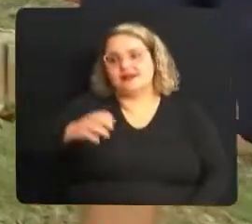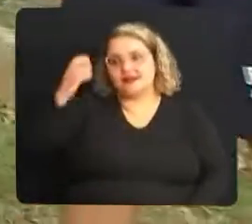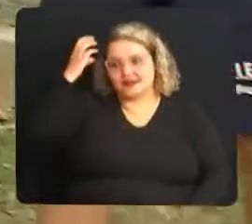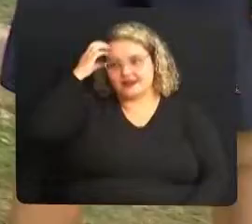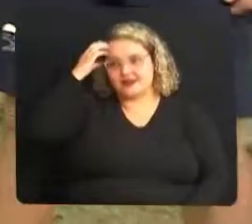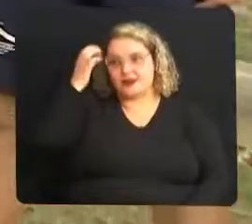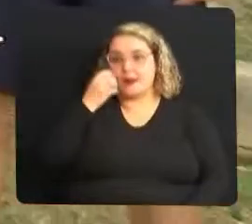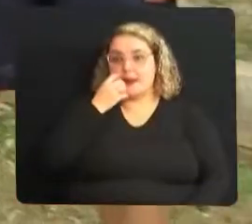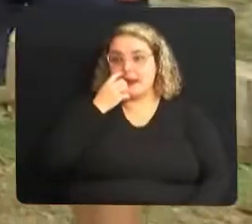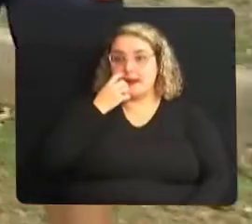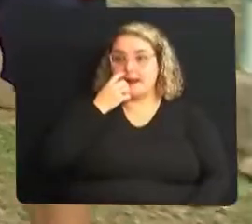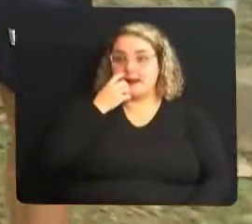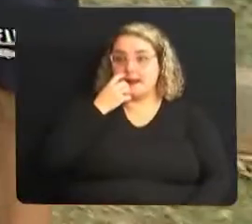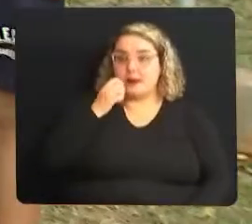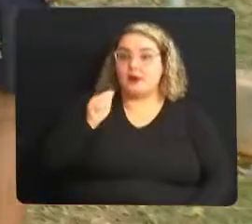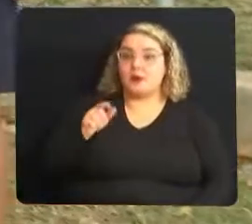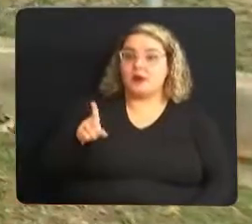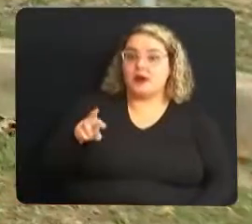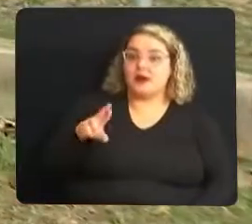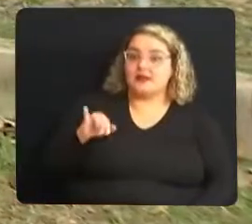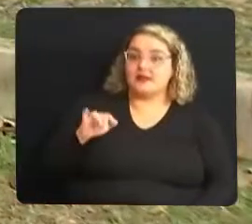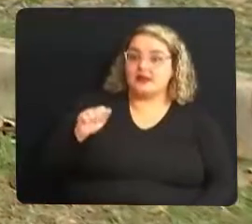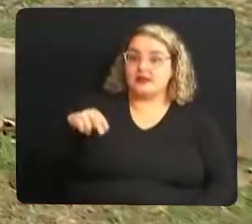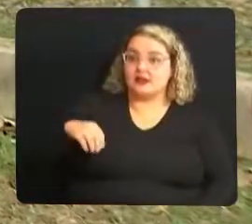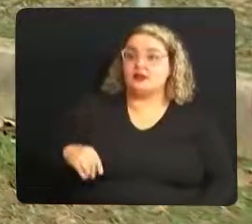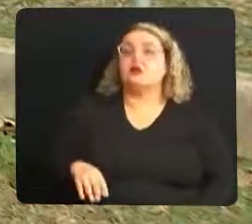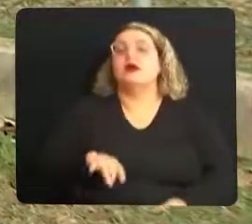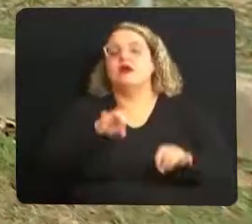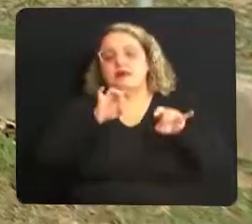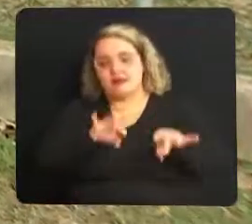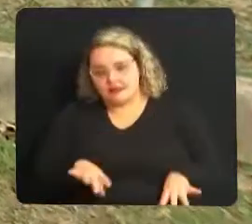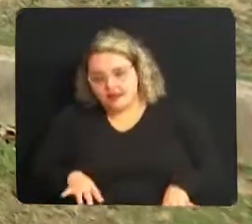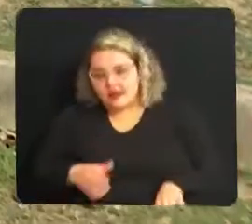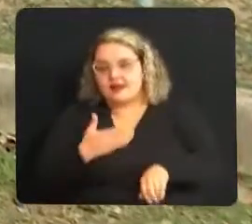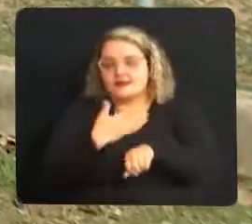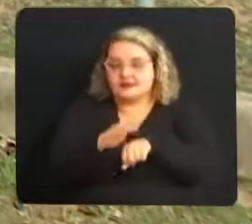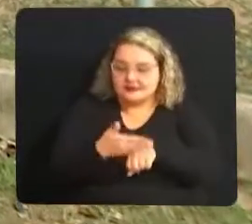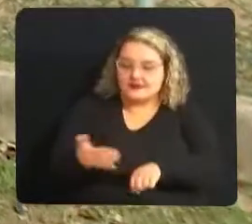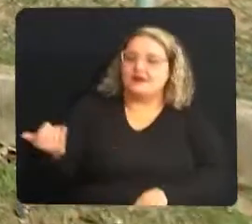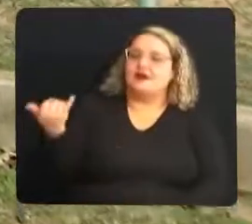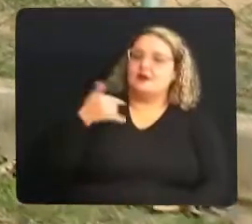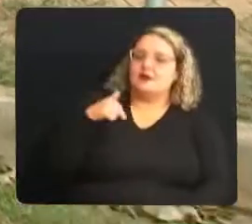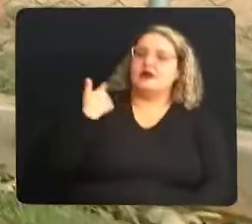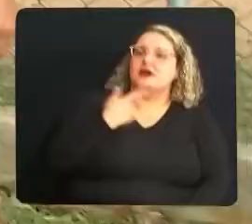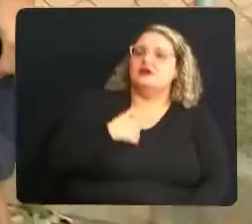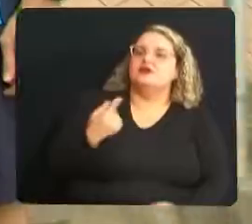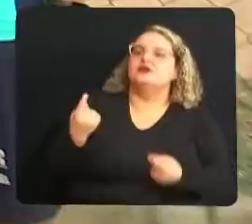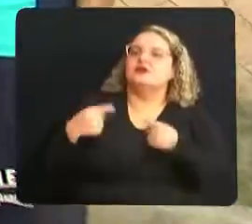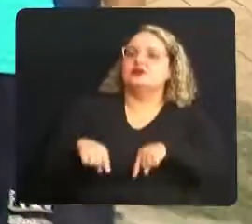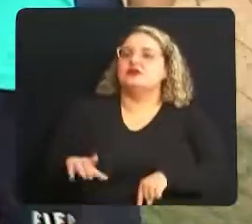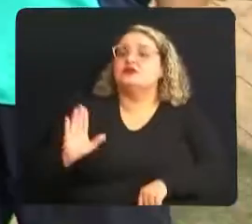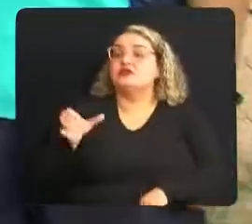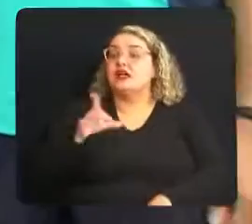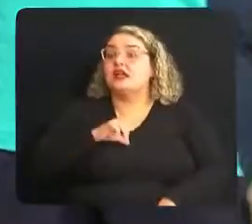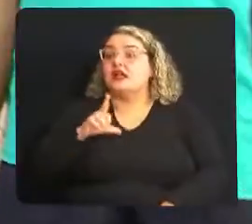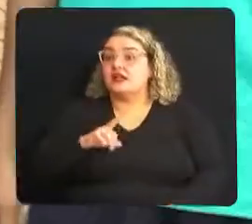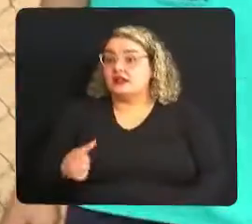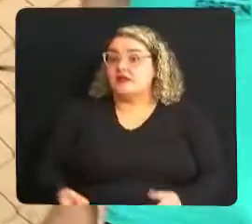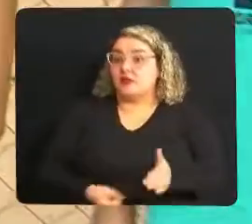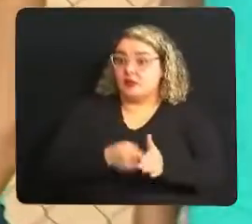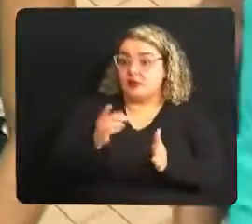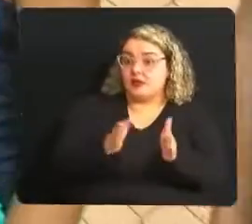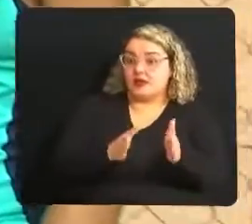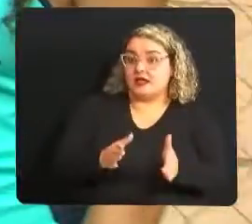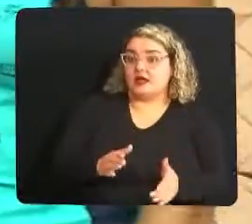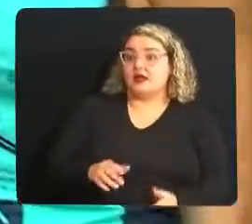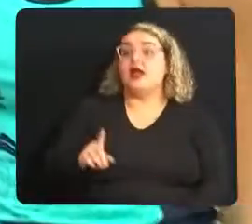bom tô aqui com o Adriano beleza é treinador vai falar para gente Justamente a respeito desse torneio que já teve inclusive uma primeira